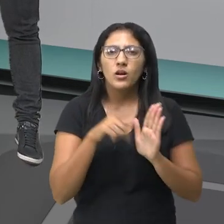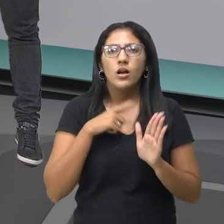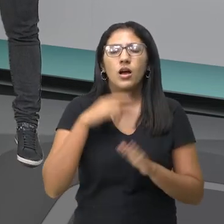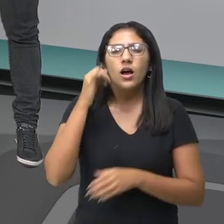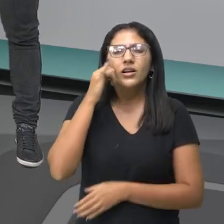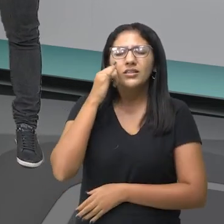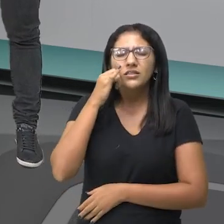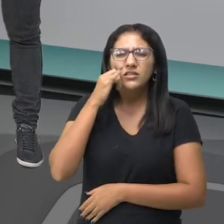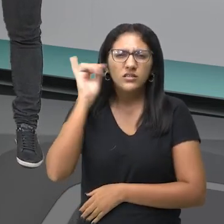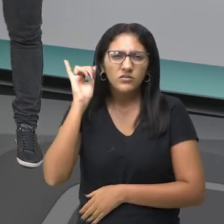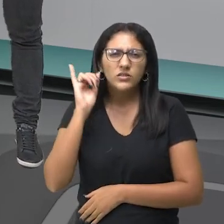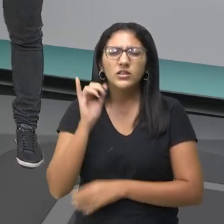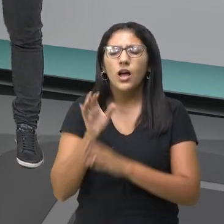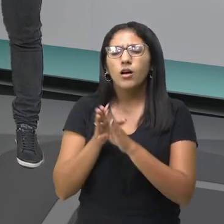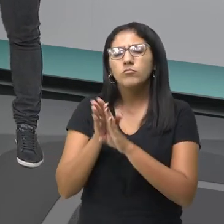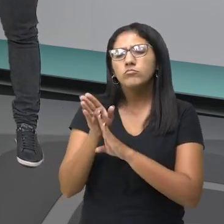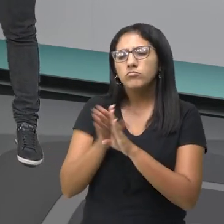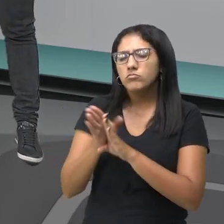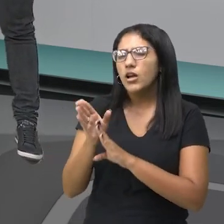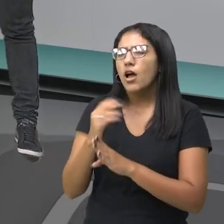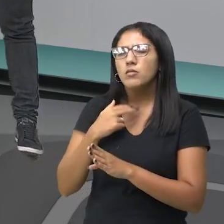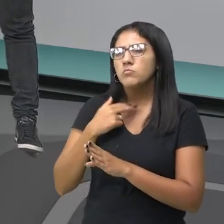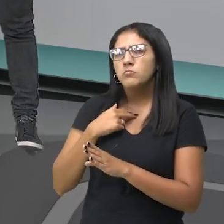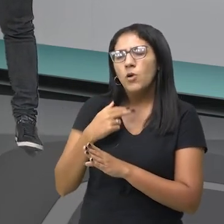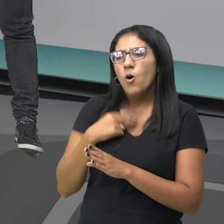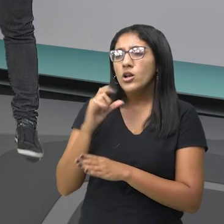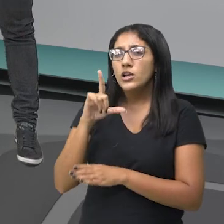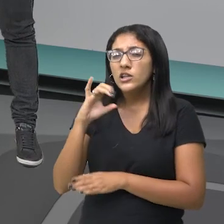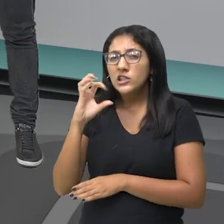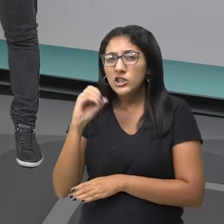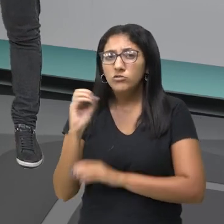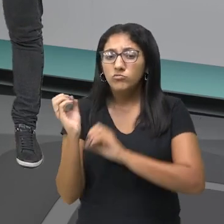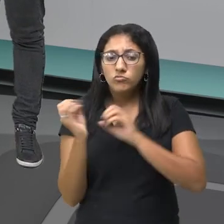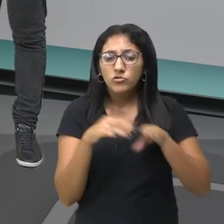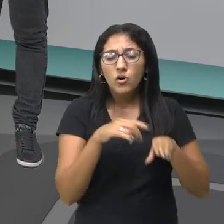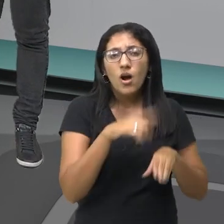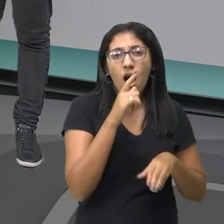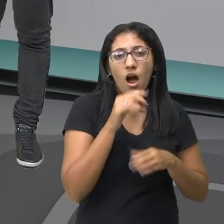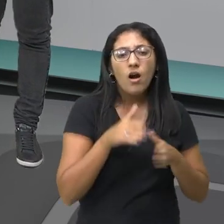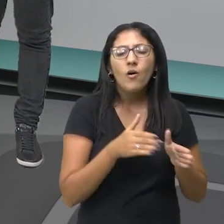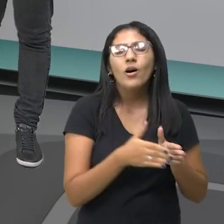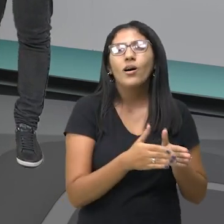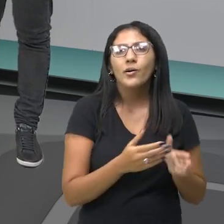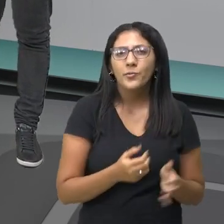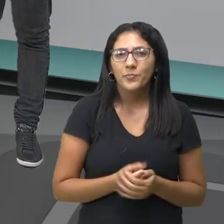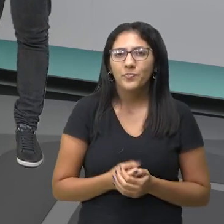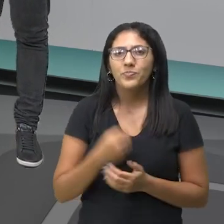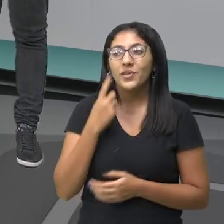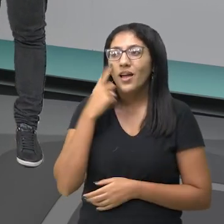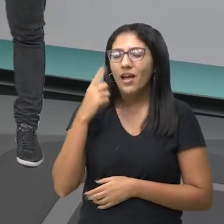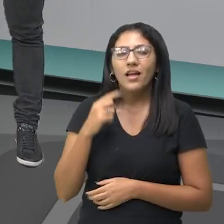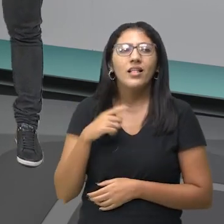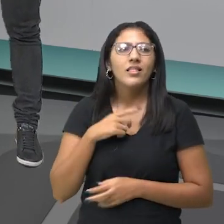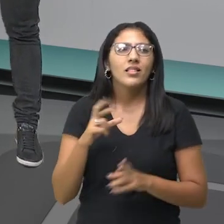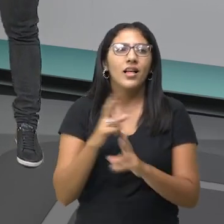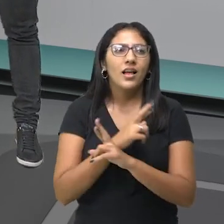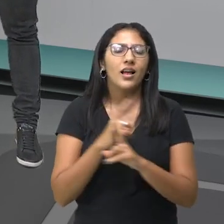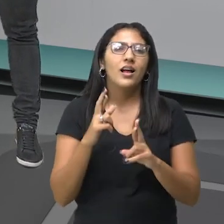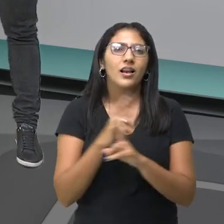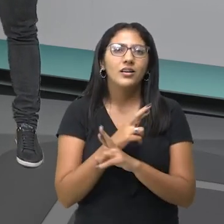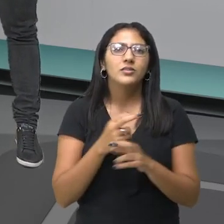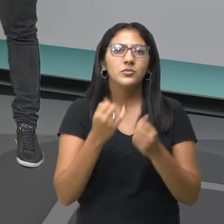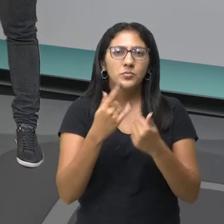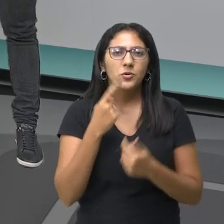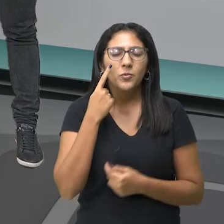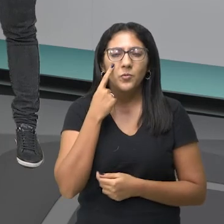prevenir, ou seja, para conscientizar as pessoas a não jogarem lixo no igarapé. Isso veio para a gente por meio de um hipertexto que eu acessei no